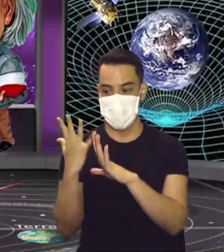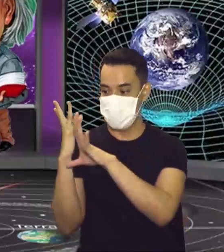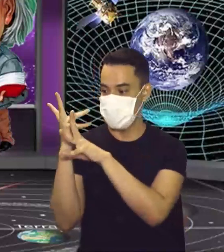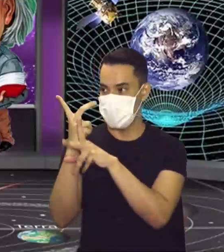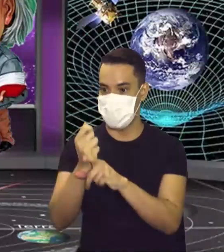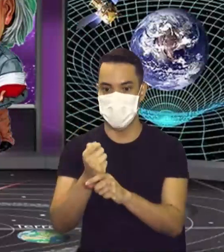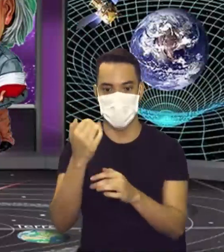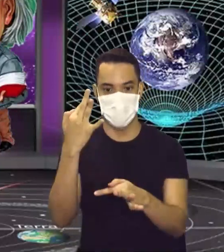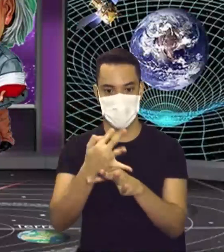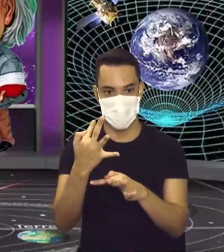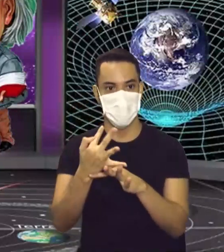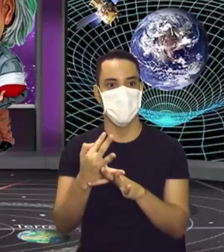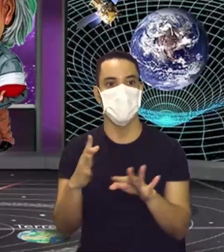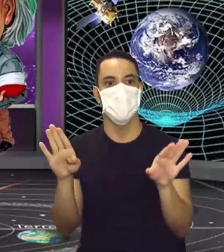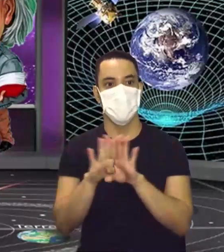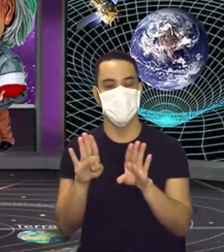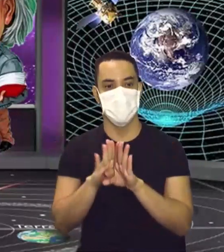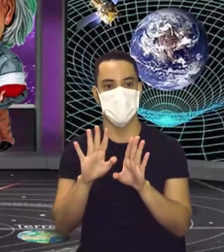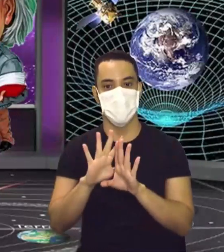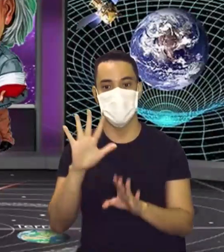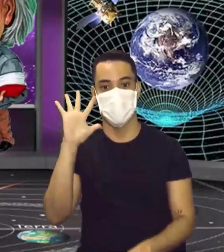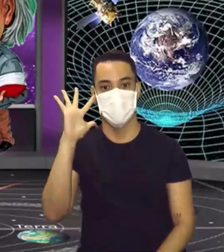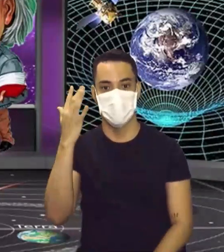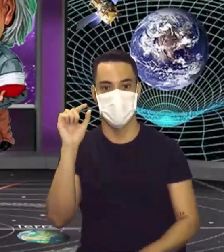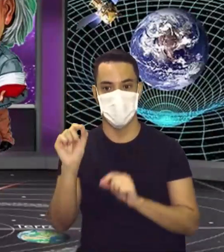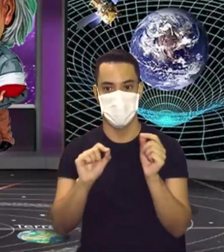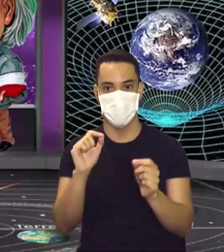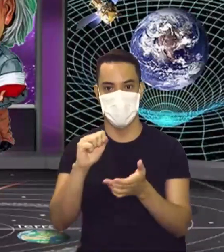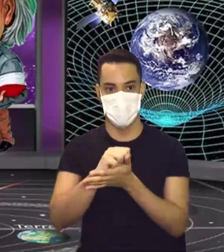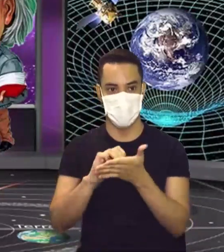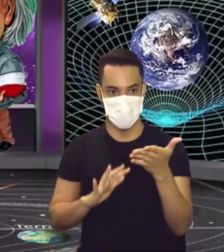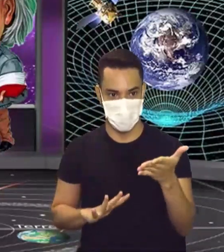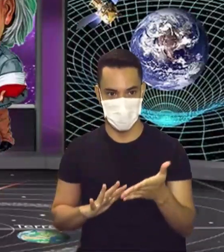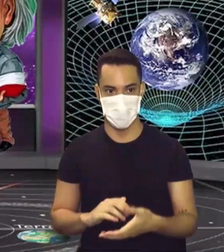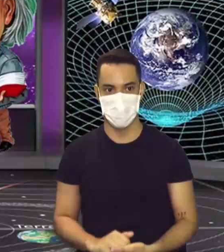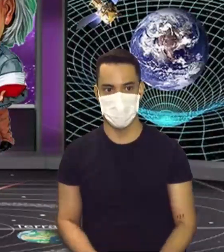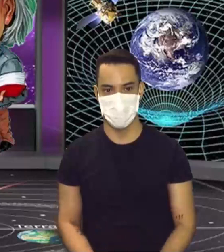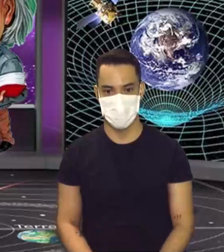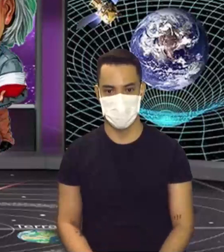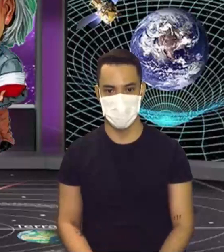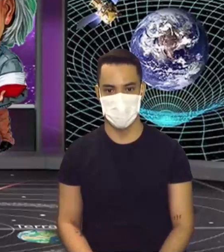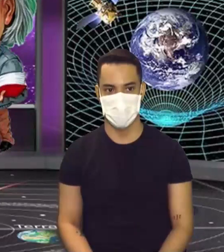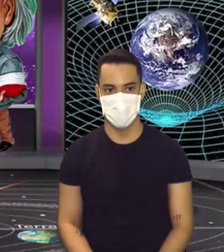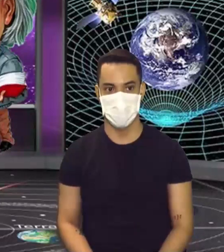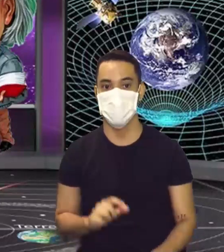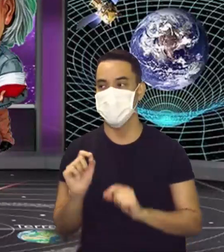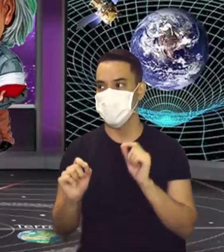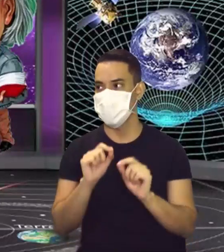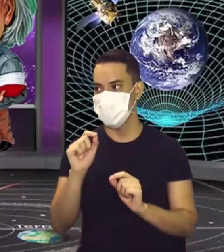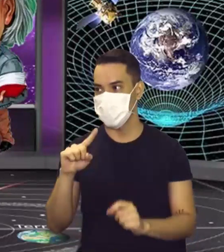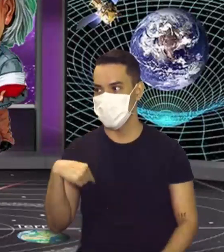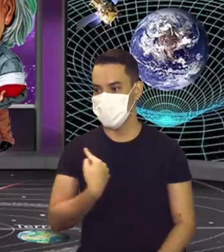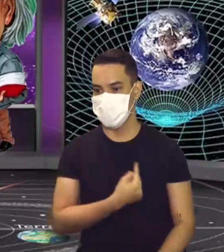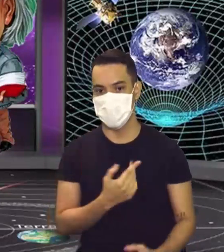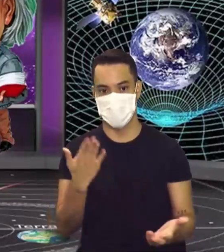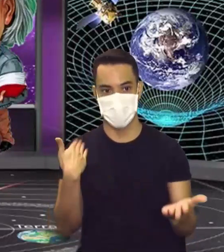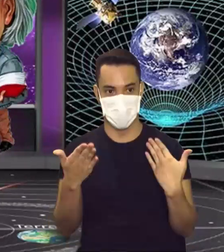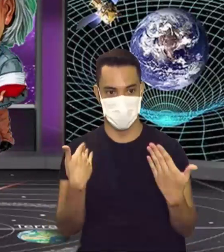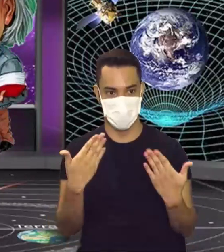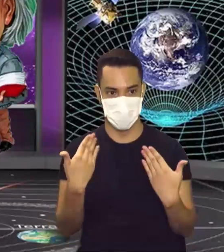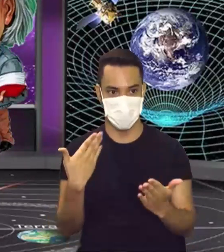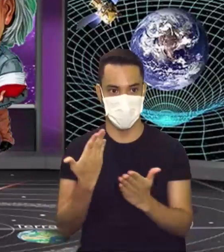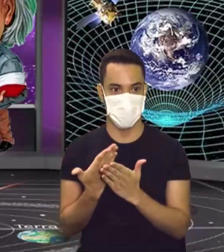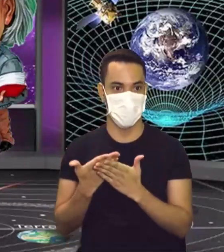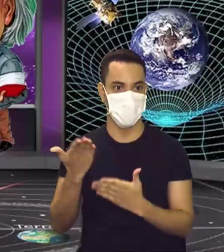física e também vamos resolver exercícios, ok? Galerinha, o que nós estávamos conversando na